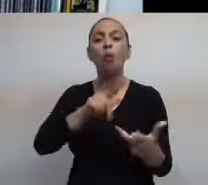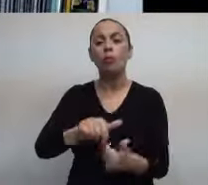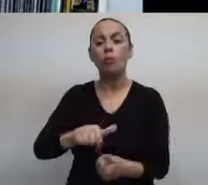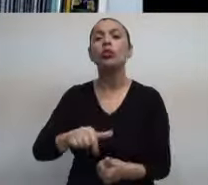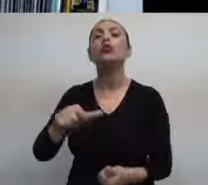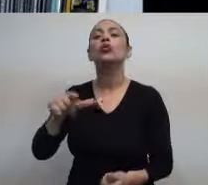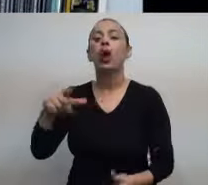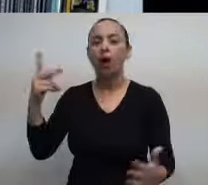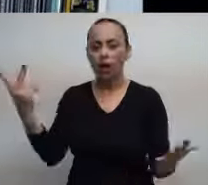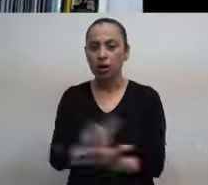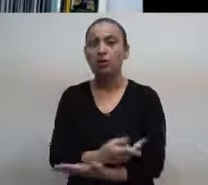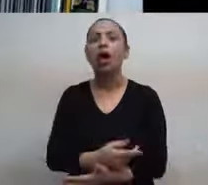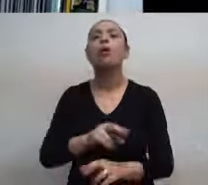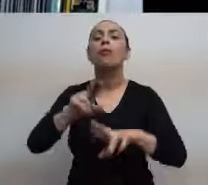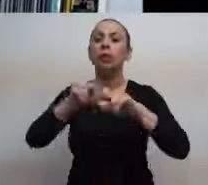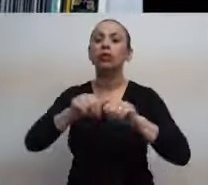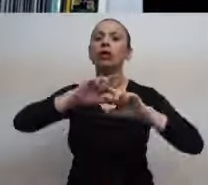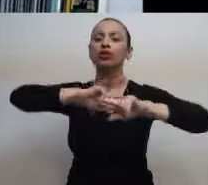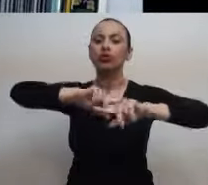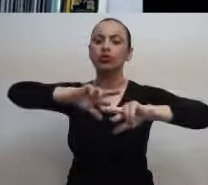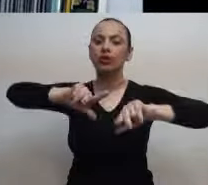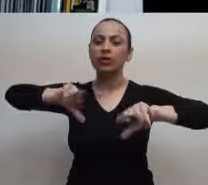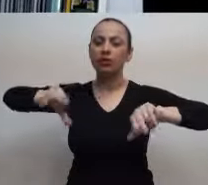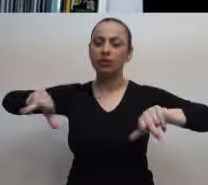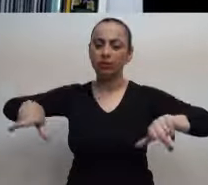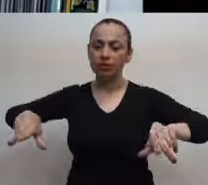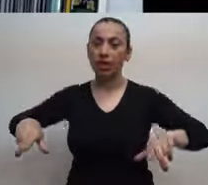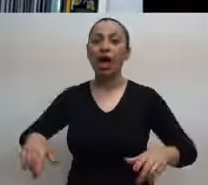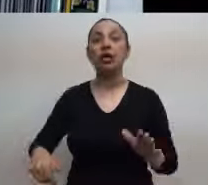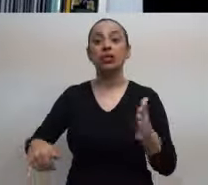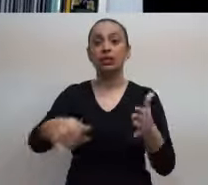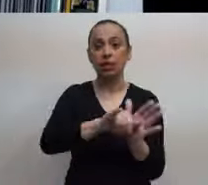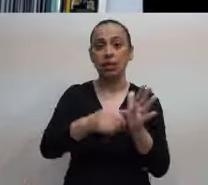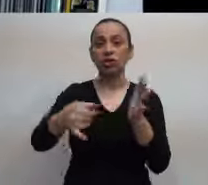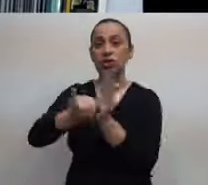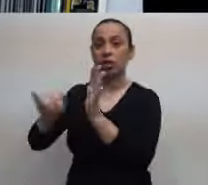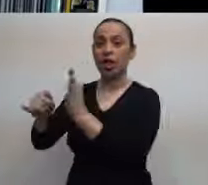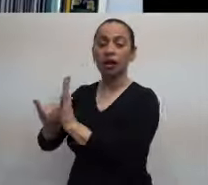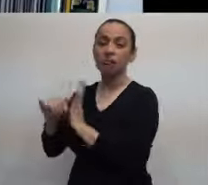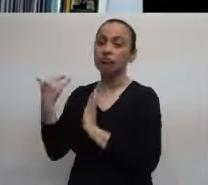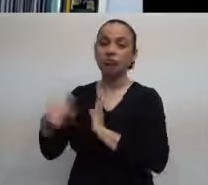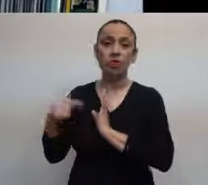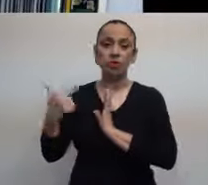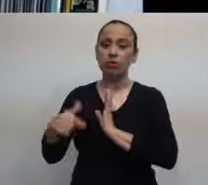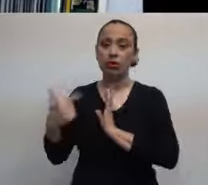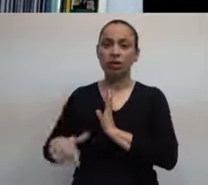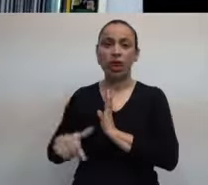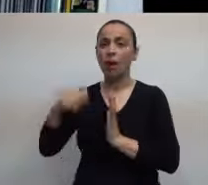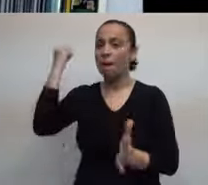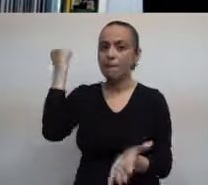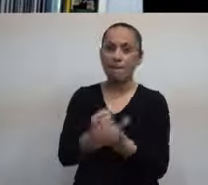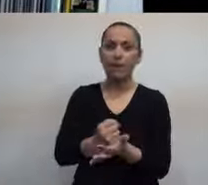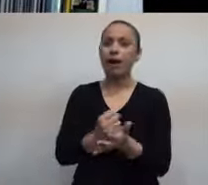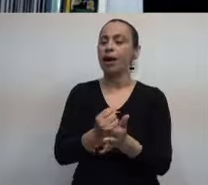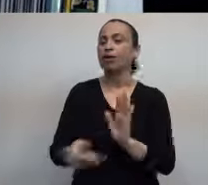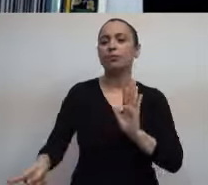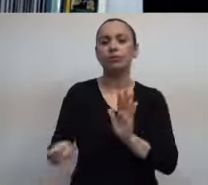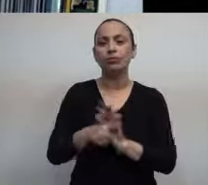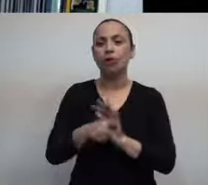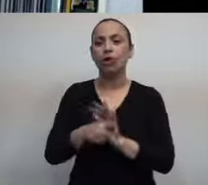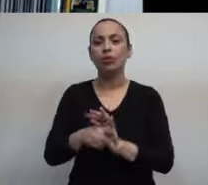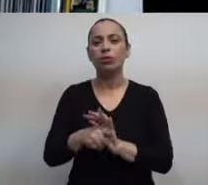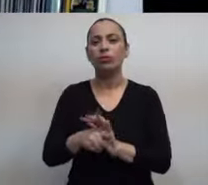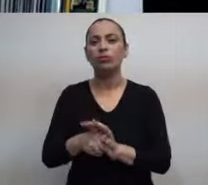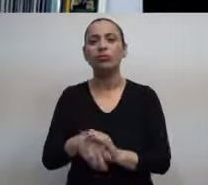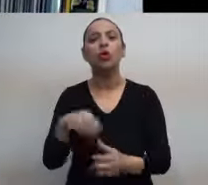e se faz pela diversidade. As identidades não têm marcas peculiares de